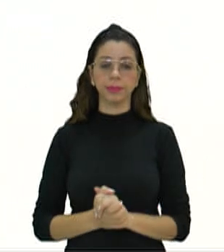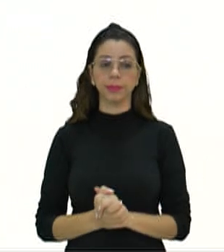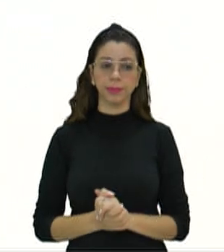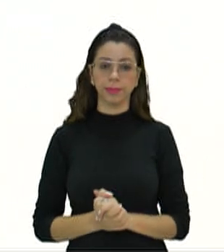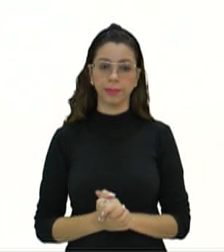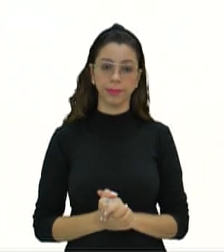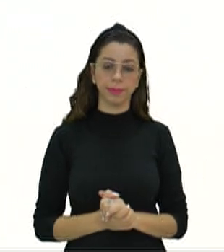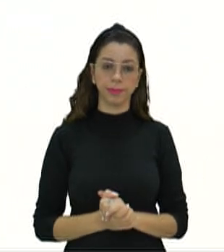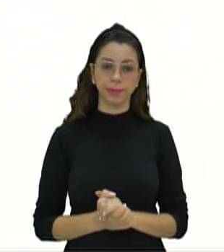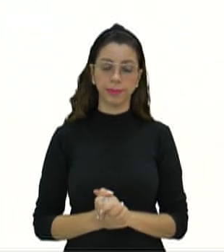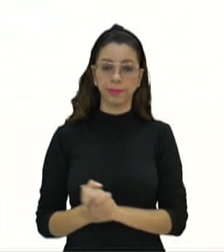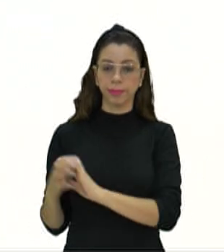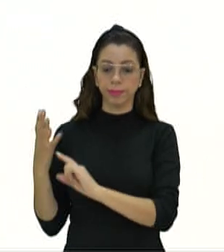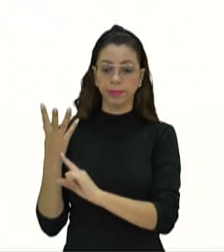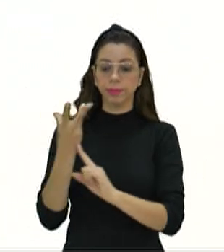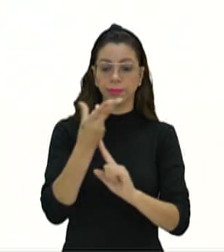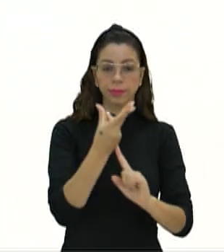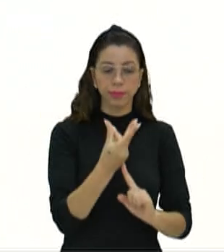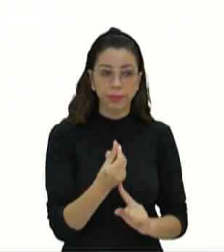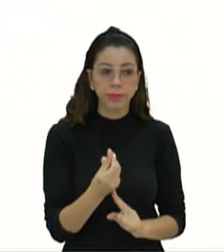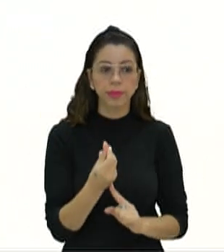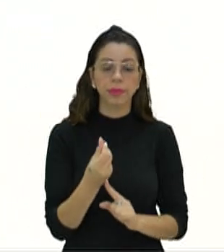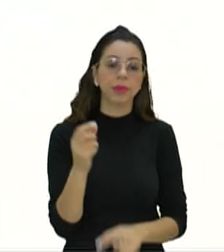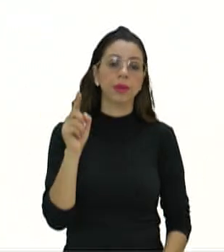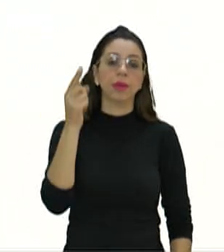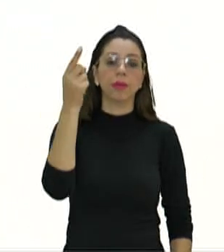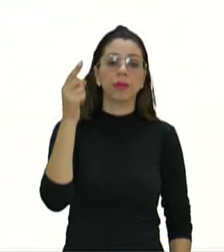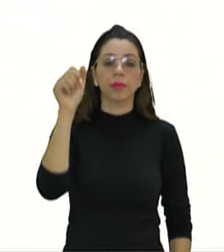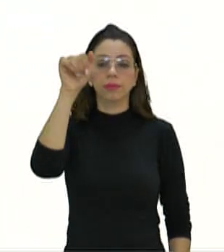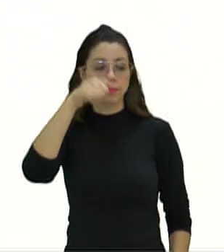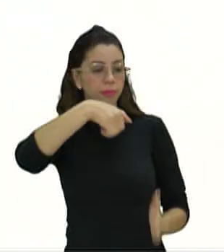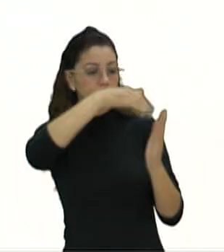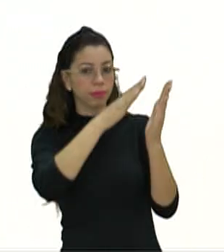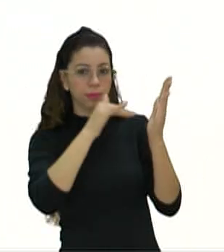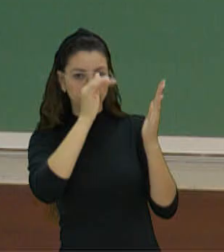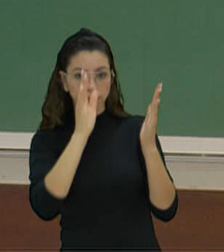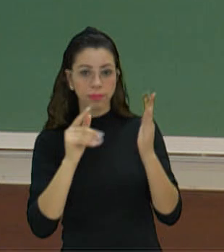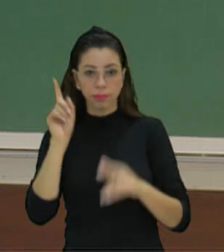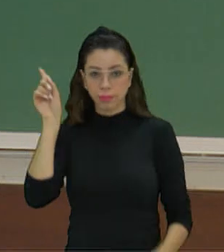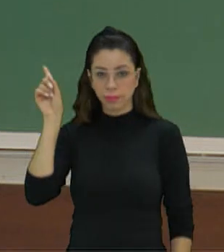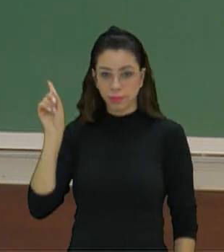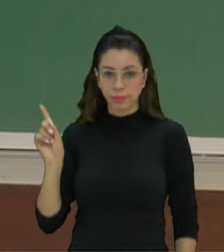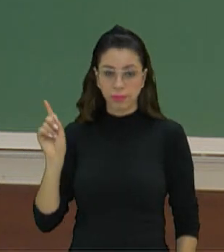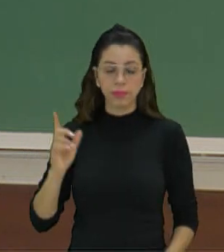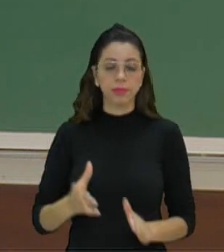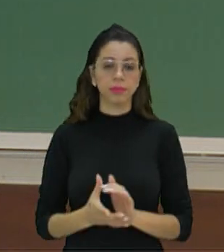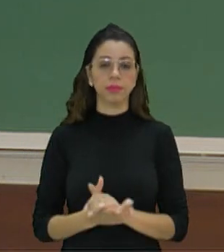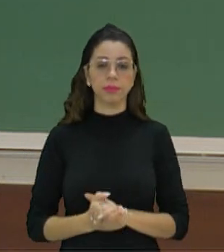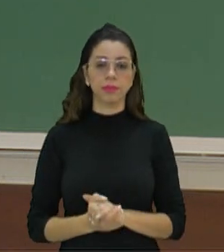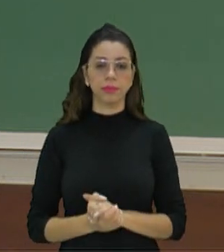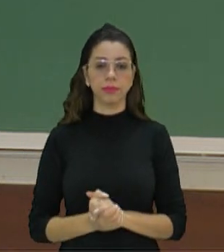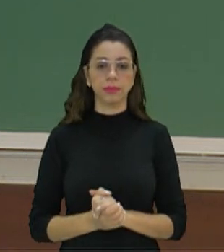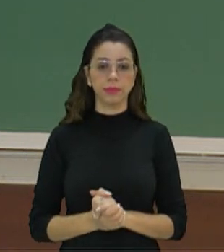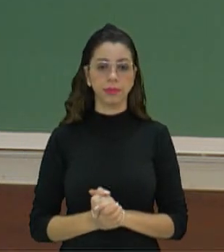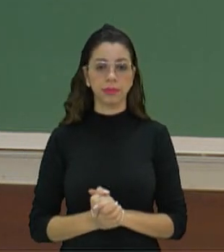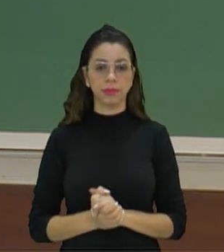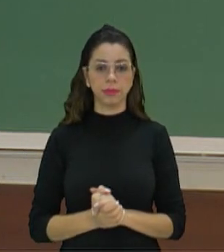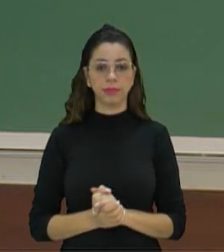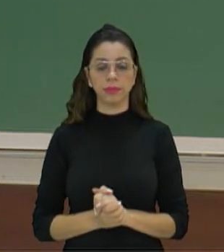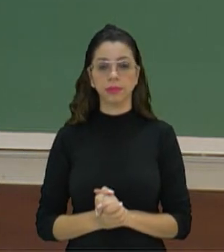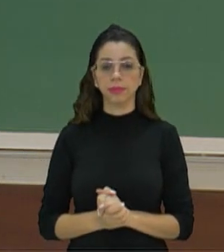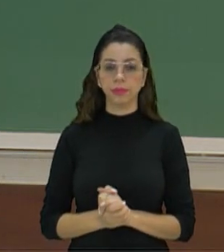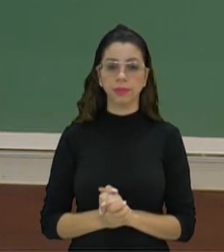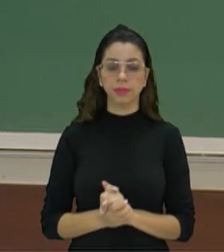art, que seria arte, que é a última imagem que a gente tem aqui. Beleza? Então, vamos seguir.